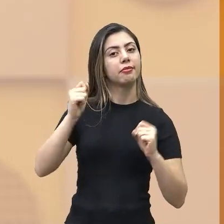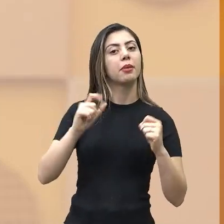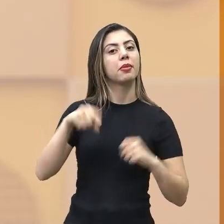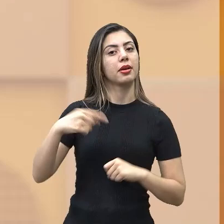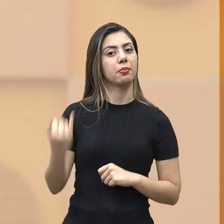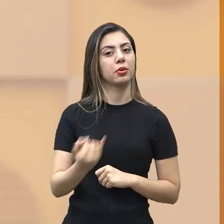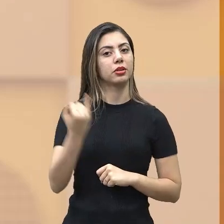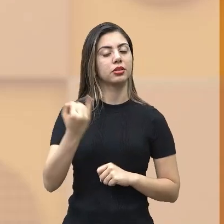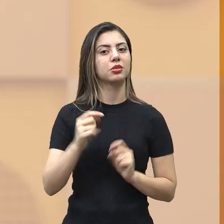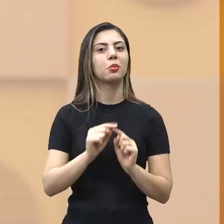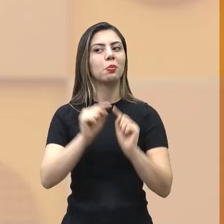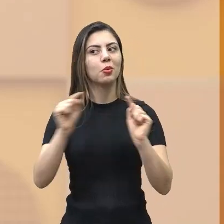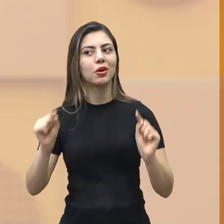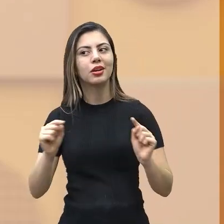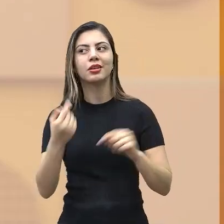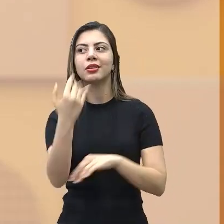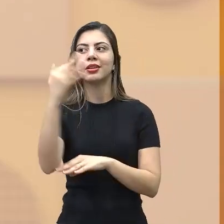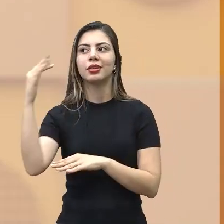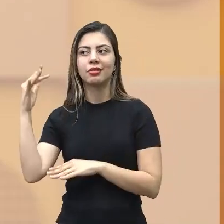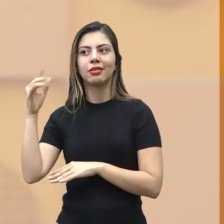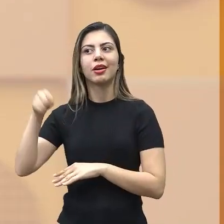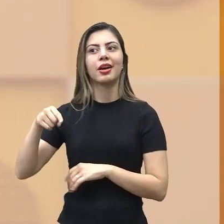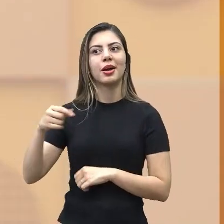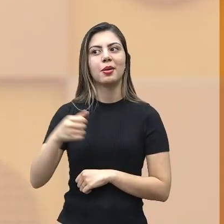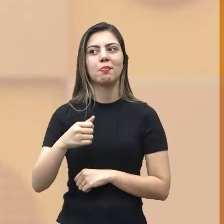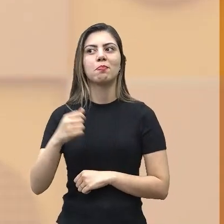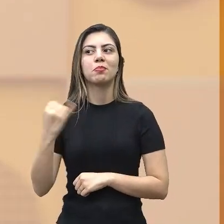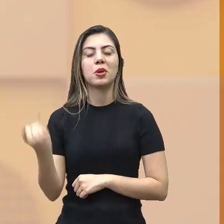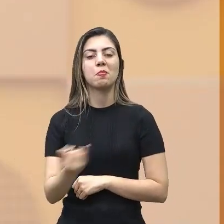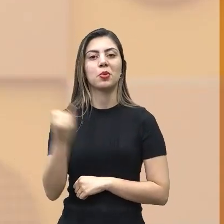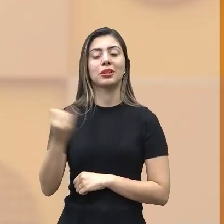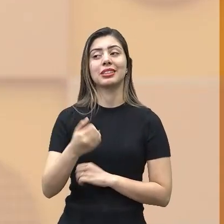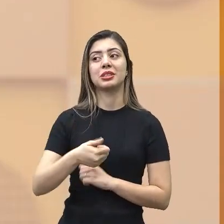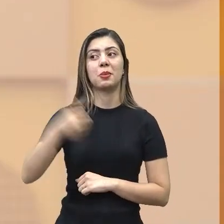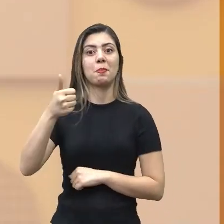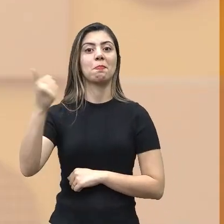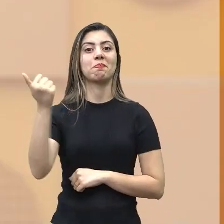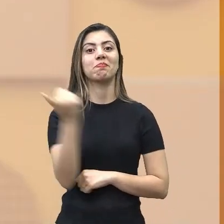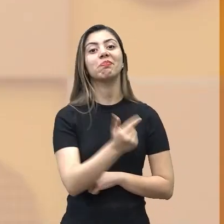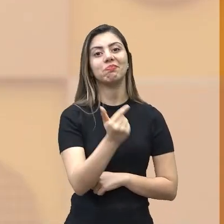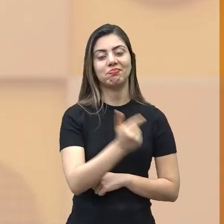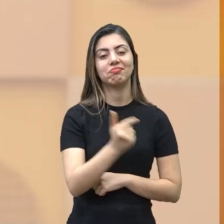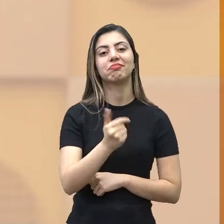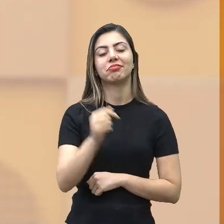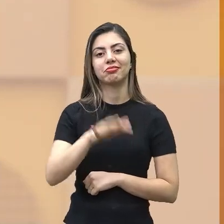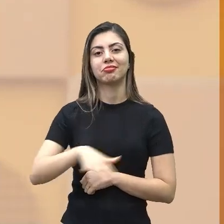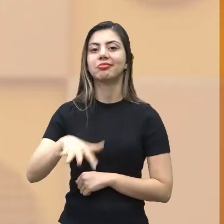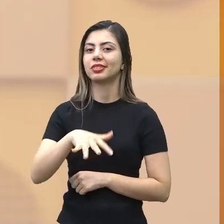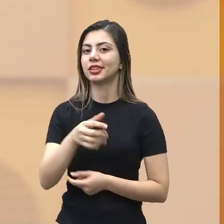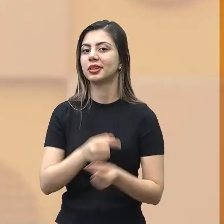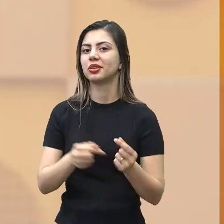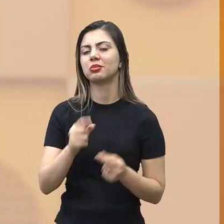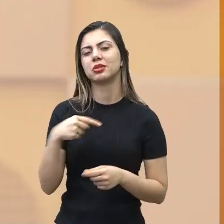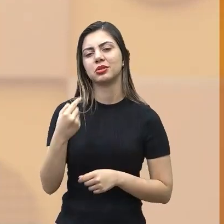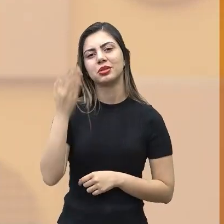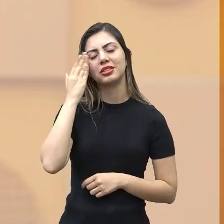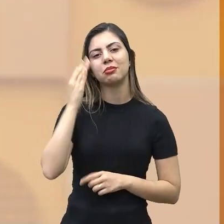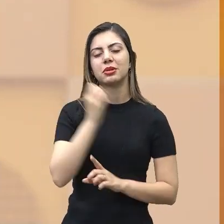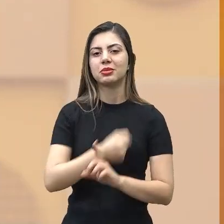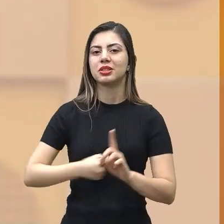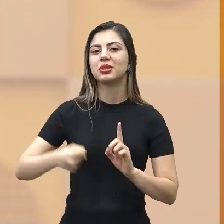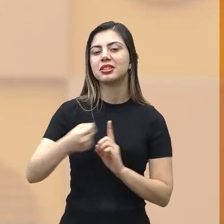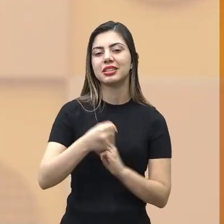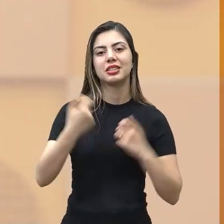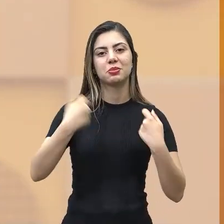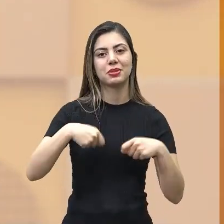mas a natureza é talvez ainda mais importante, é mais importante ainda do que a produção econômica, não é mesmo? E a sociedade precisa